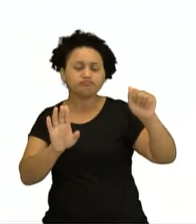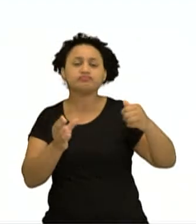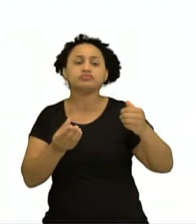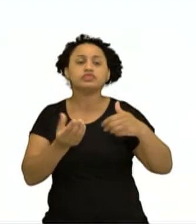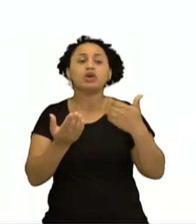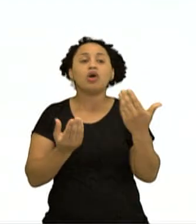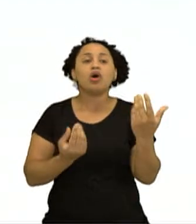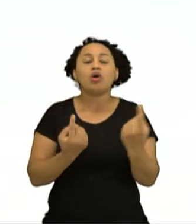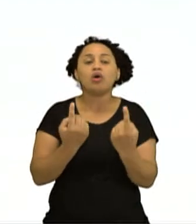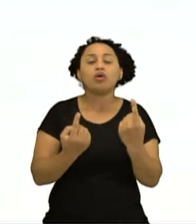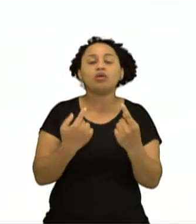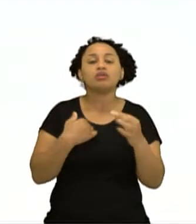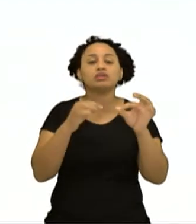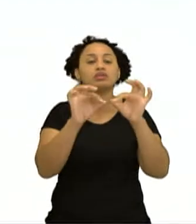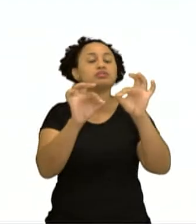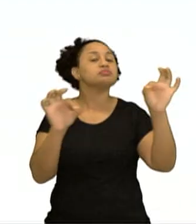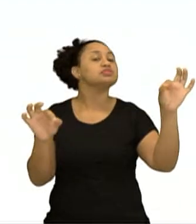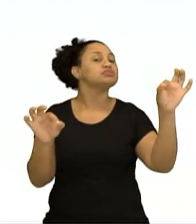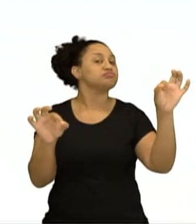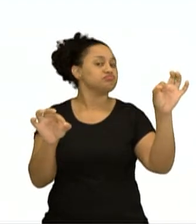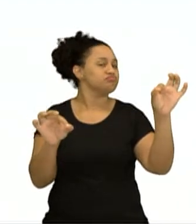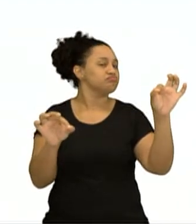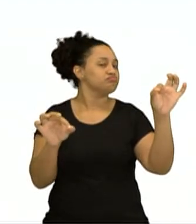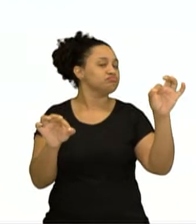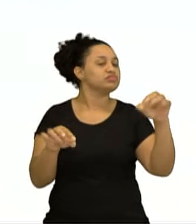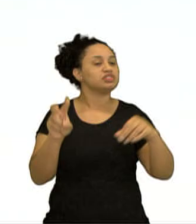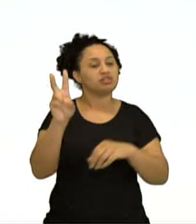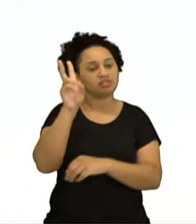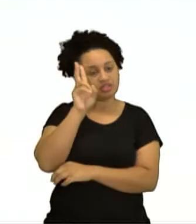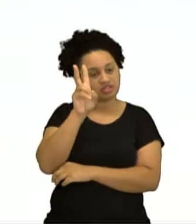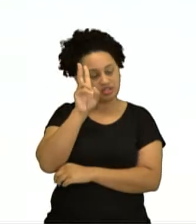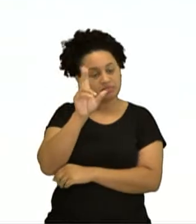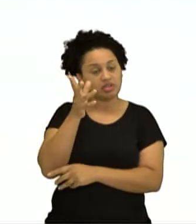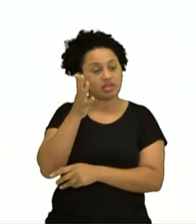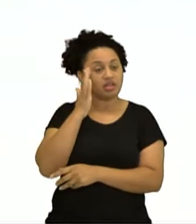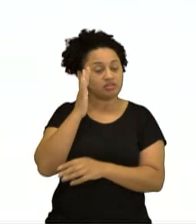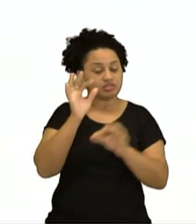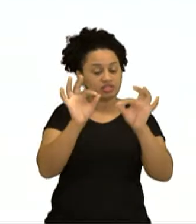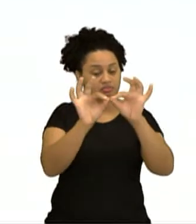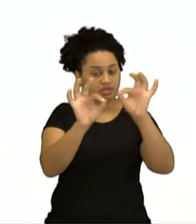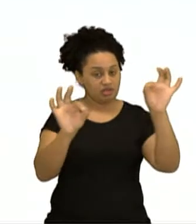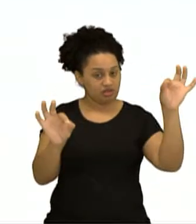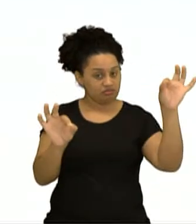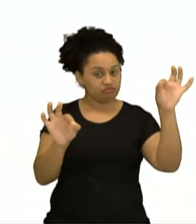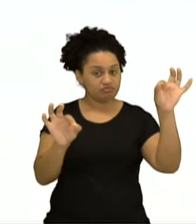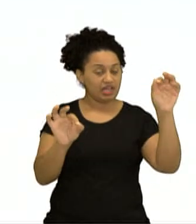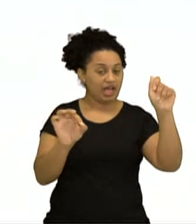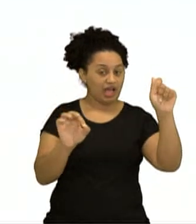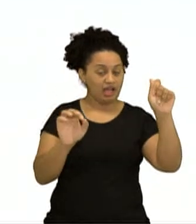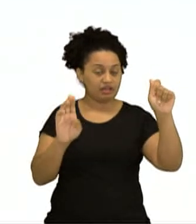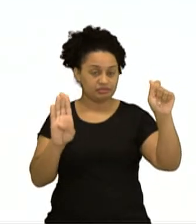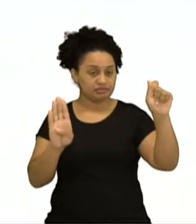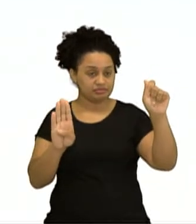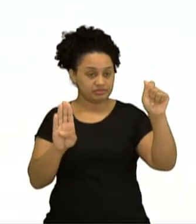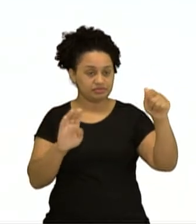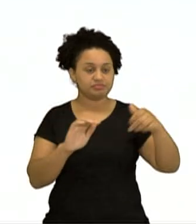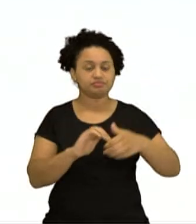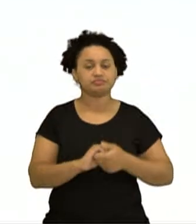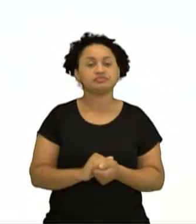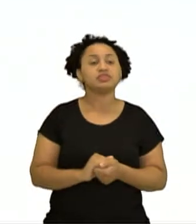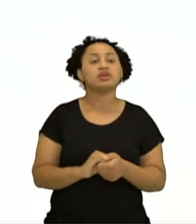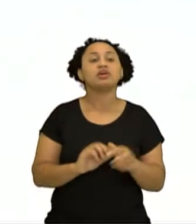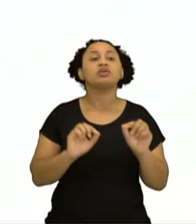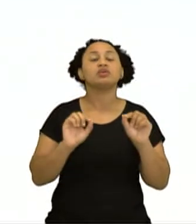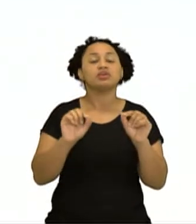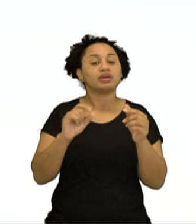qual será a sua medida? Então lembre-se, eu quero saber esta medida. E esse daqui, o A e o